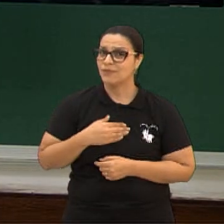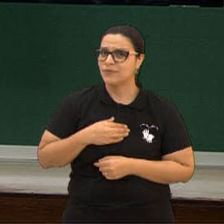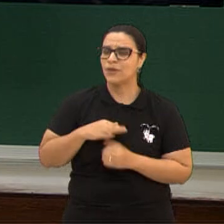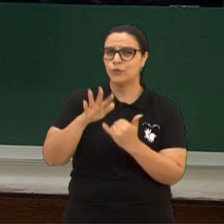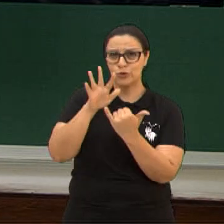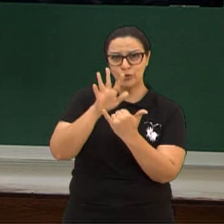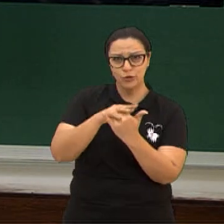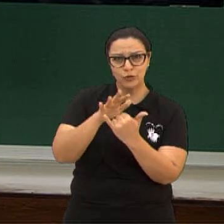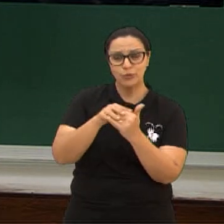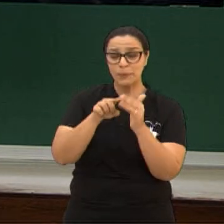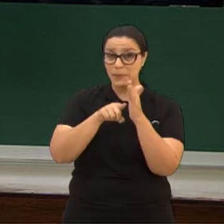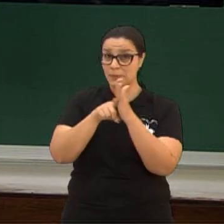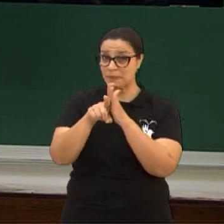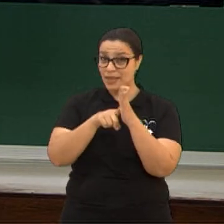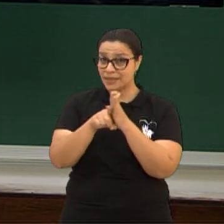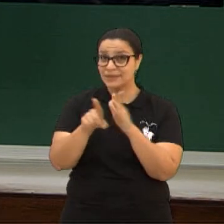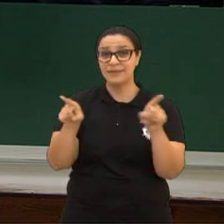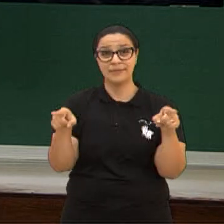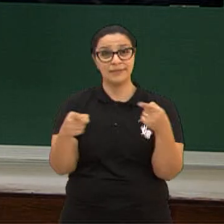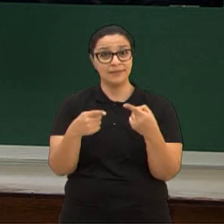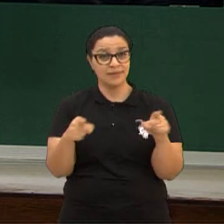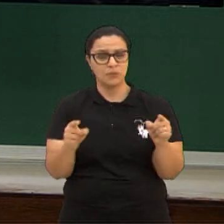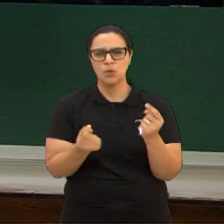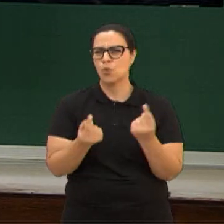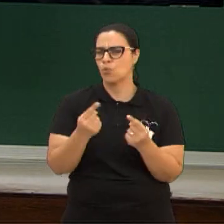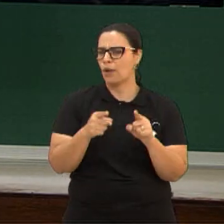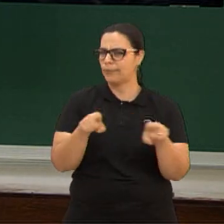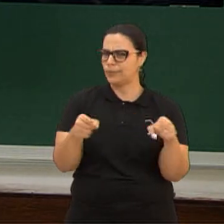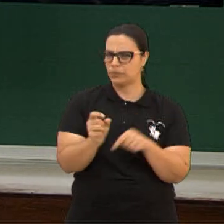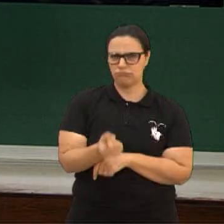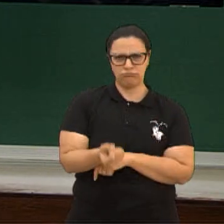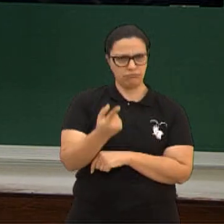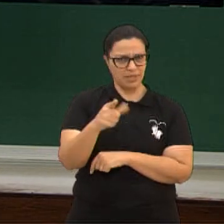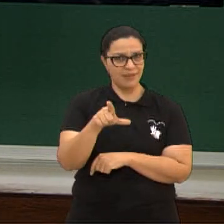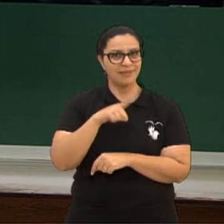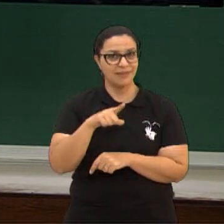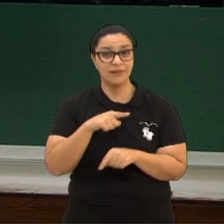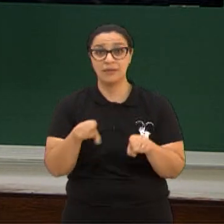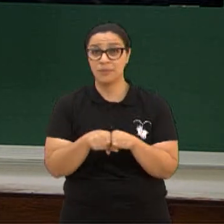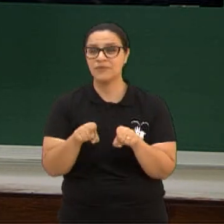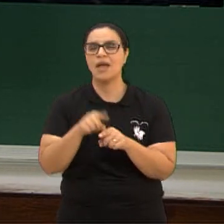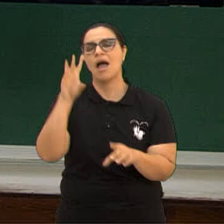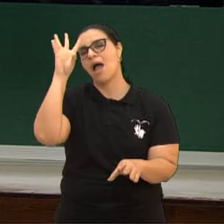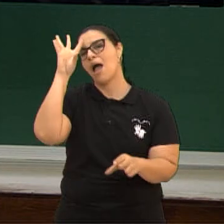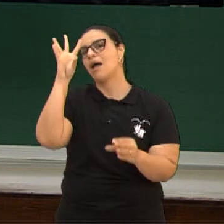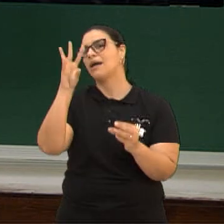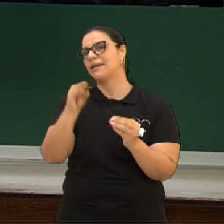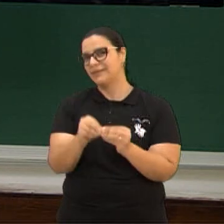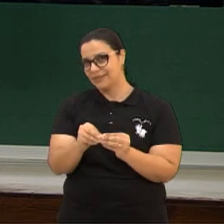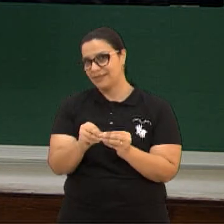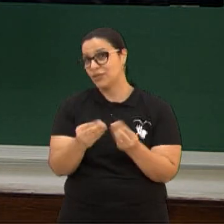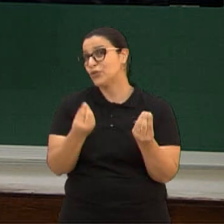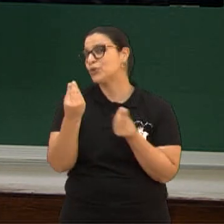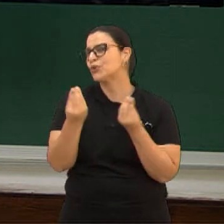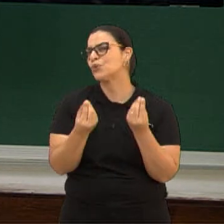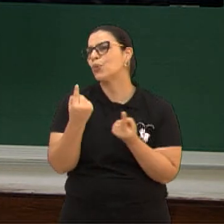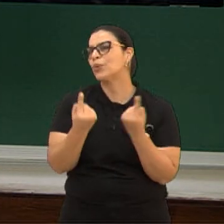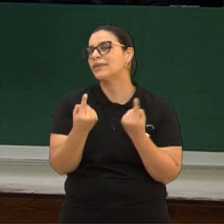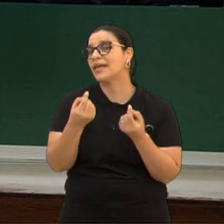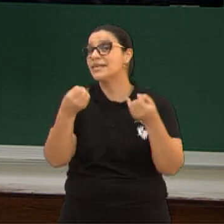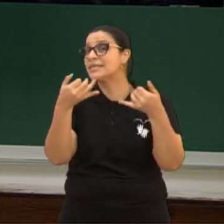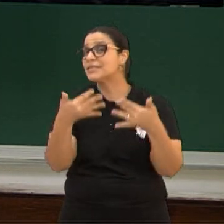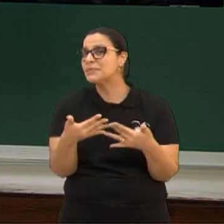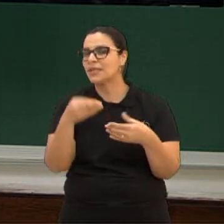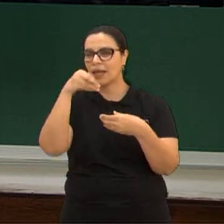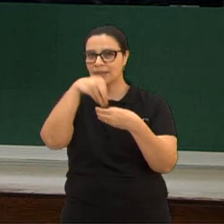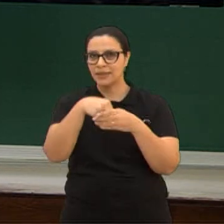no YouTube, verifiquem depois que musiquinha é essa e vocês também vão entender sobre o que está se